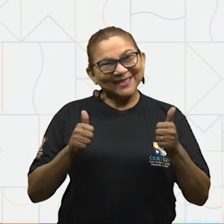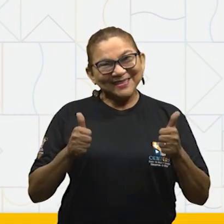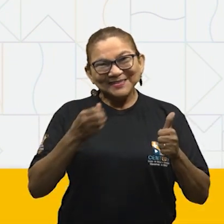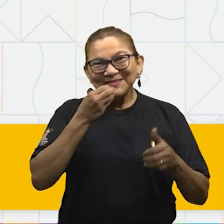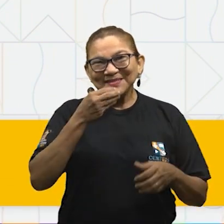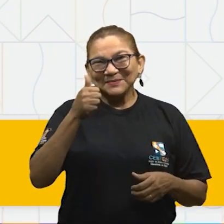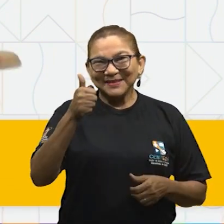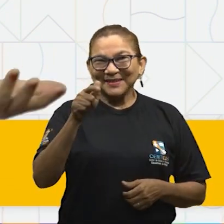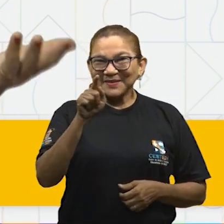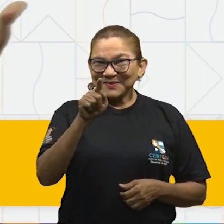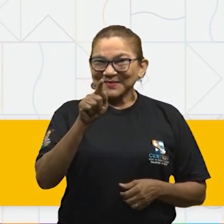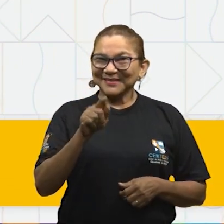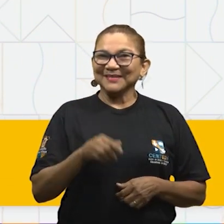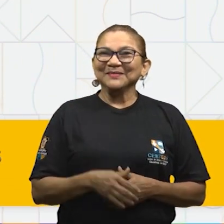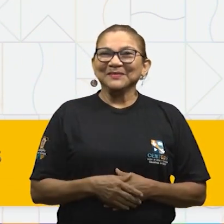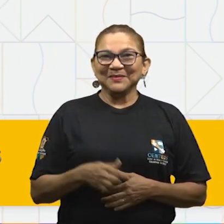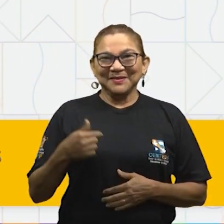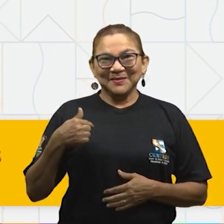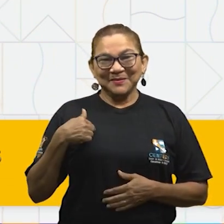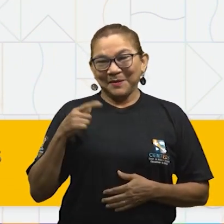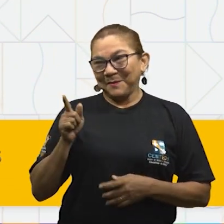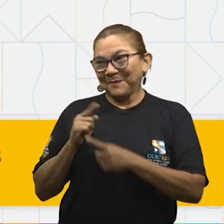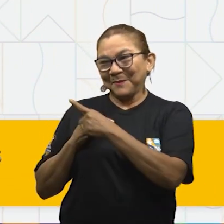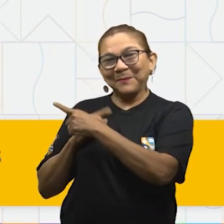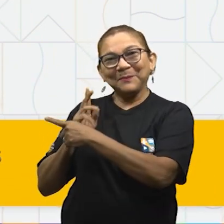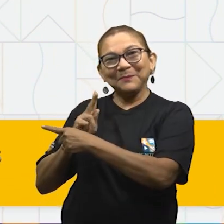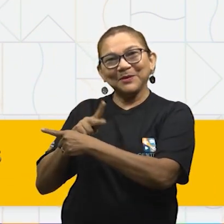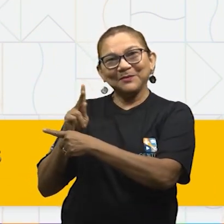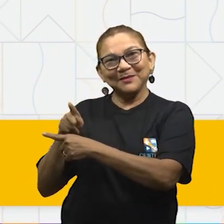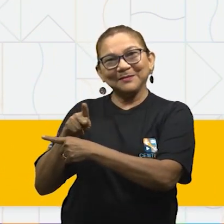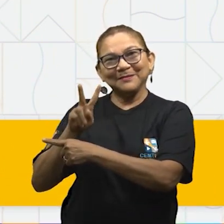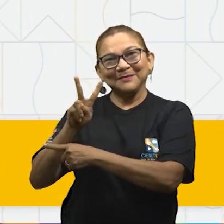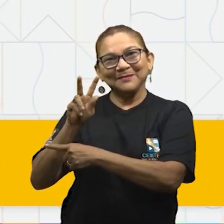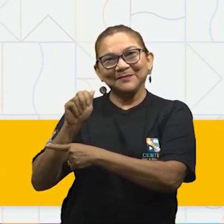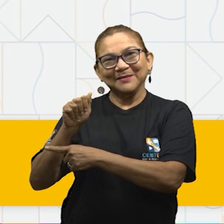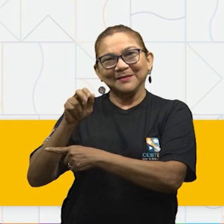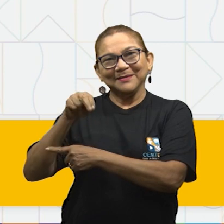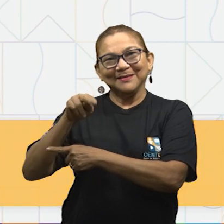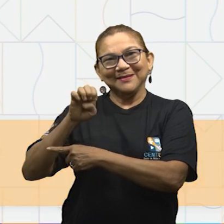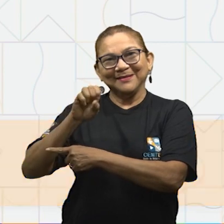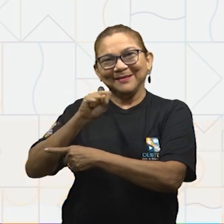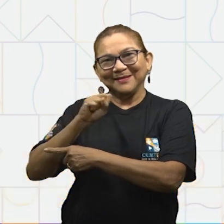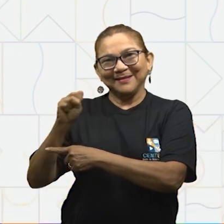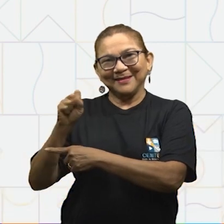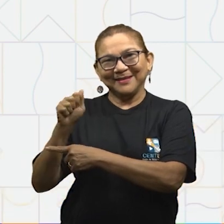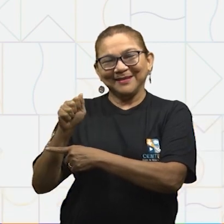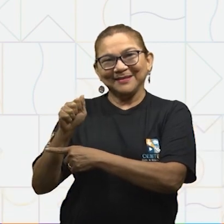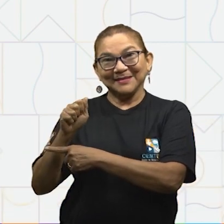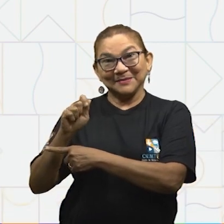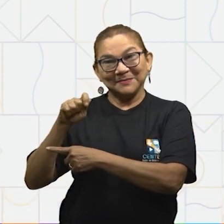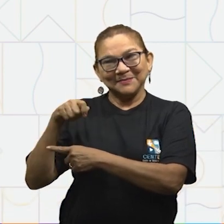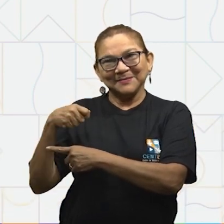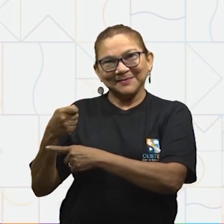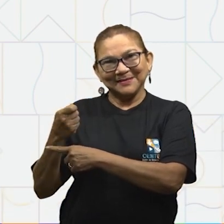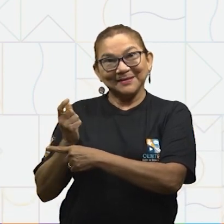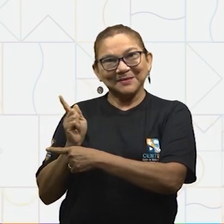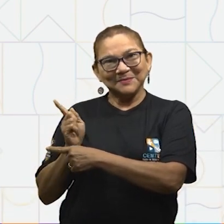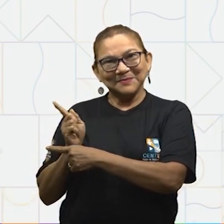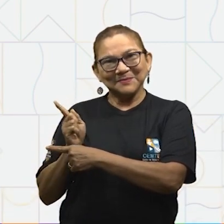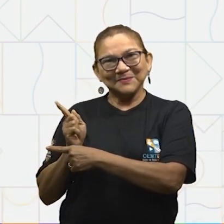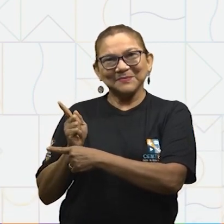tudo bem com você? Olha eu aqui novamente, professora Vanessa. O meu sinal na comunidade surda